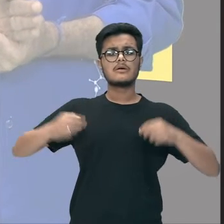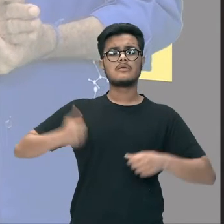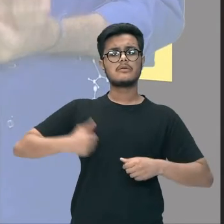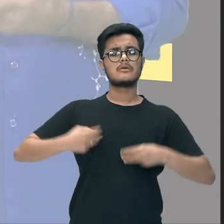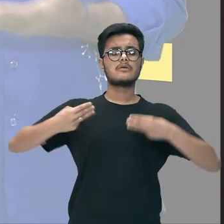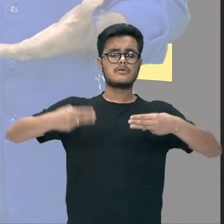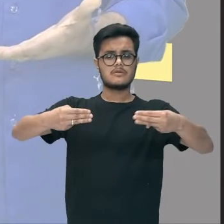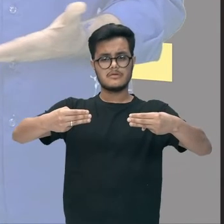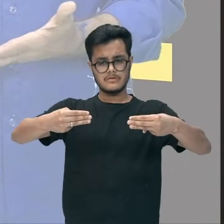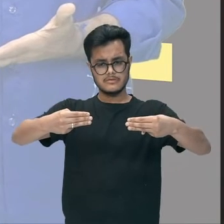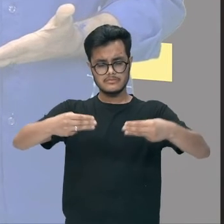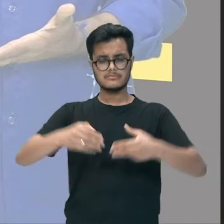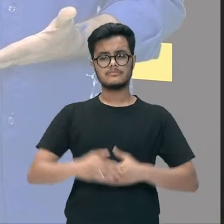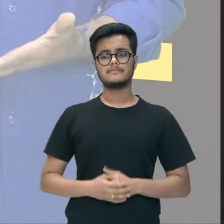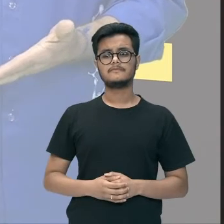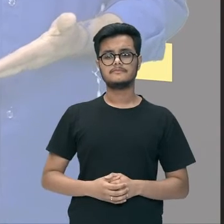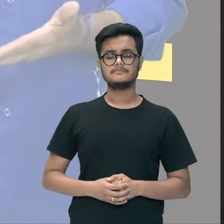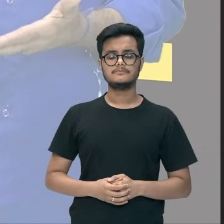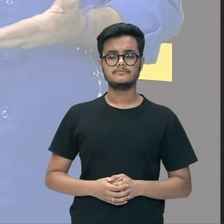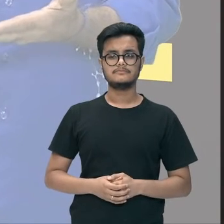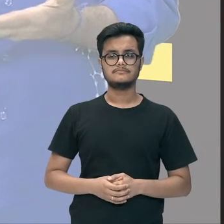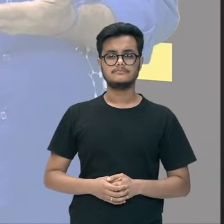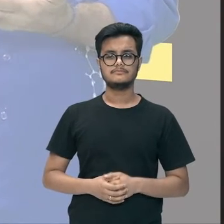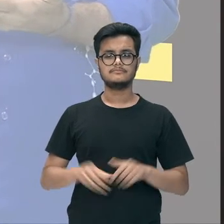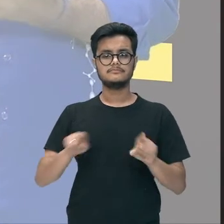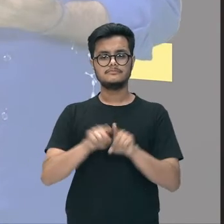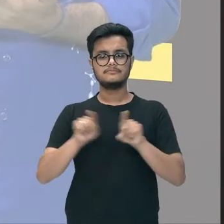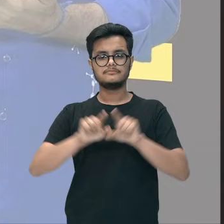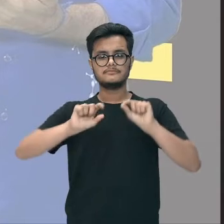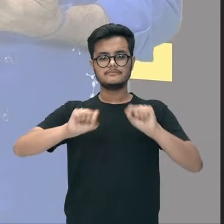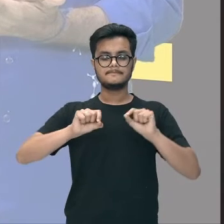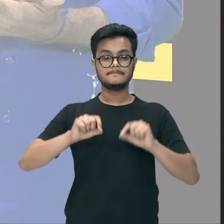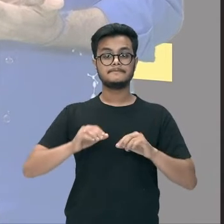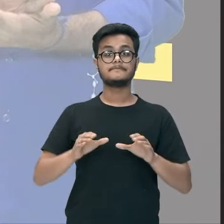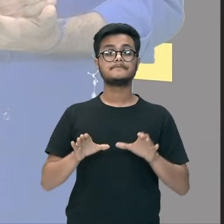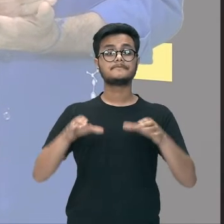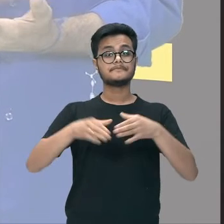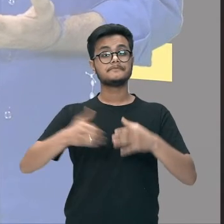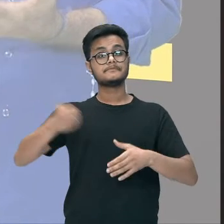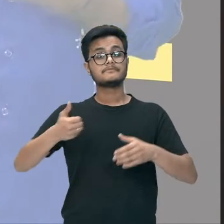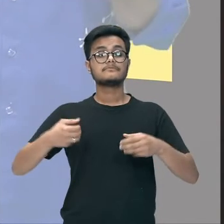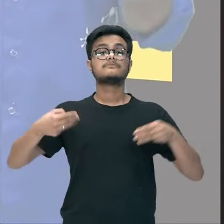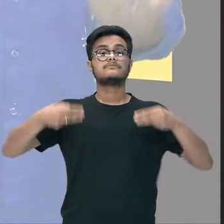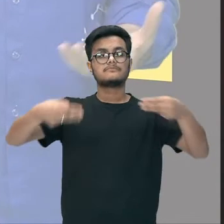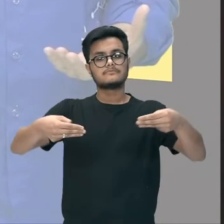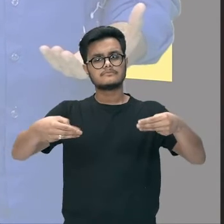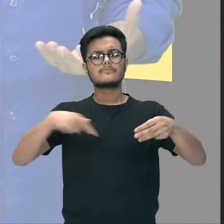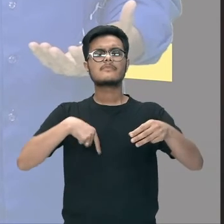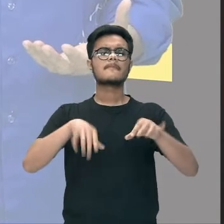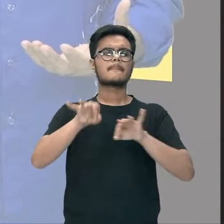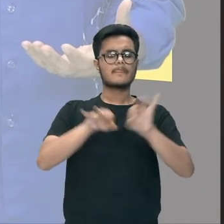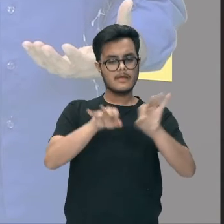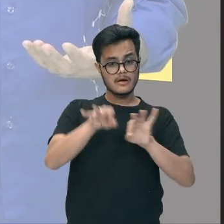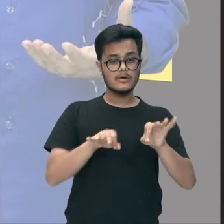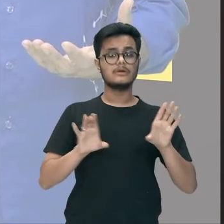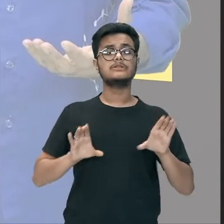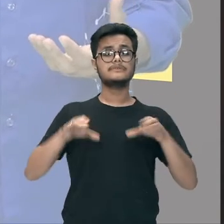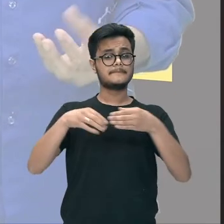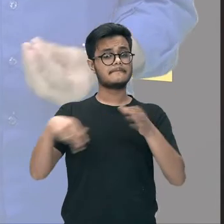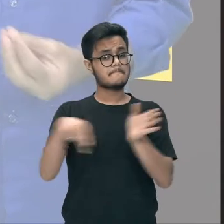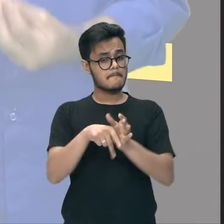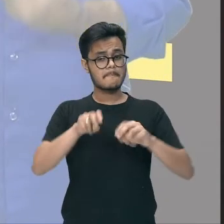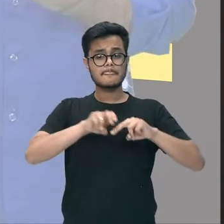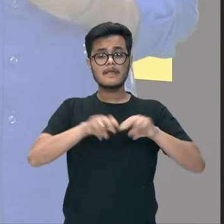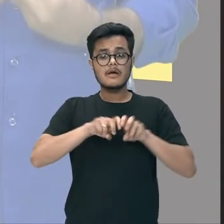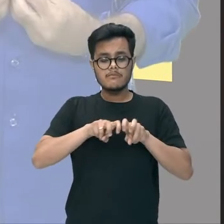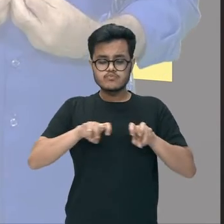do ministério, que é o primeiro-ministro, né? O presidente do ministério formava o gabinete ministerial.